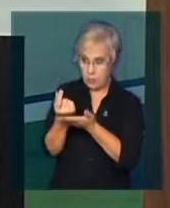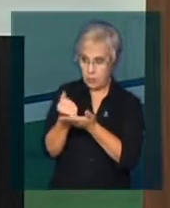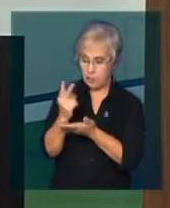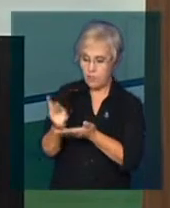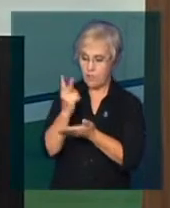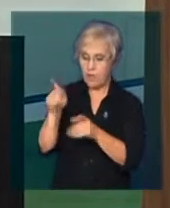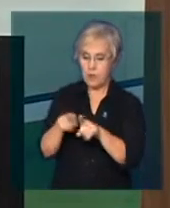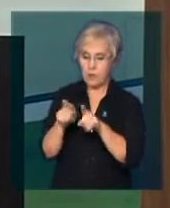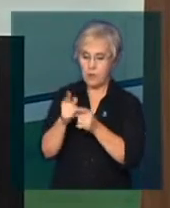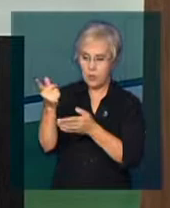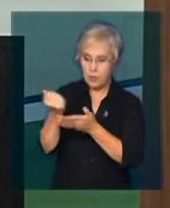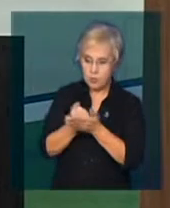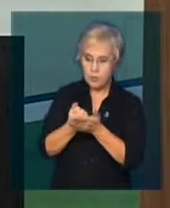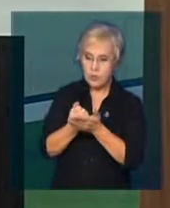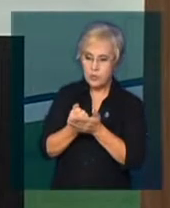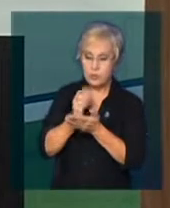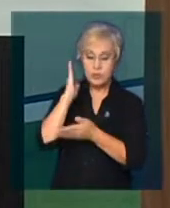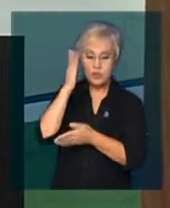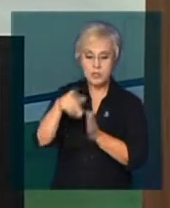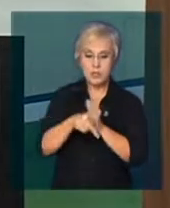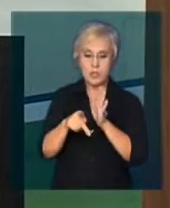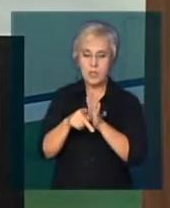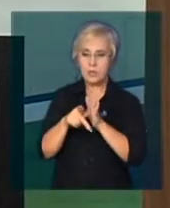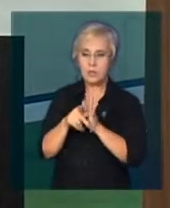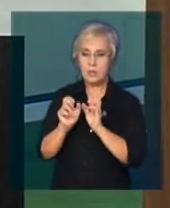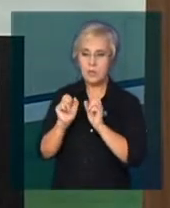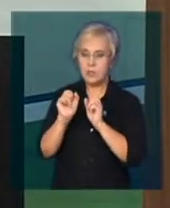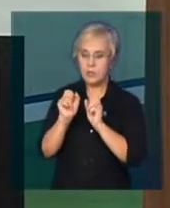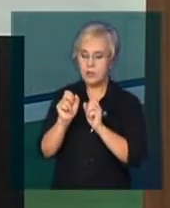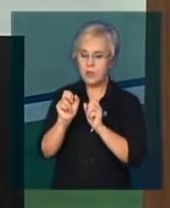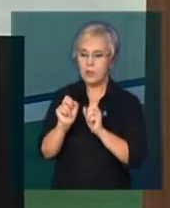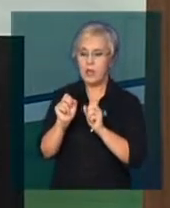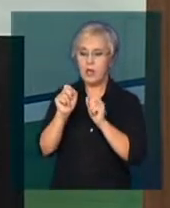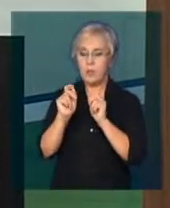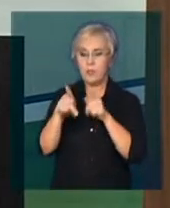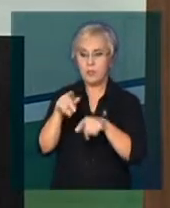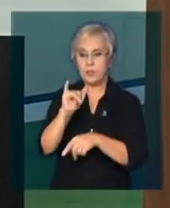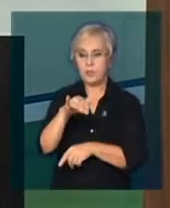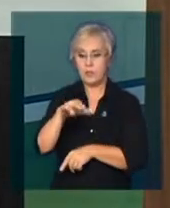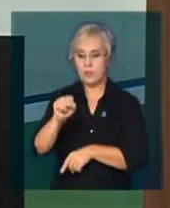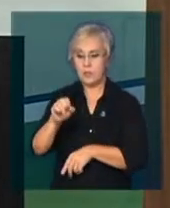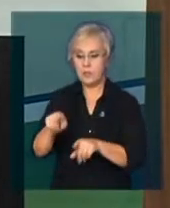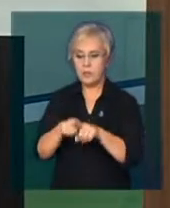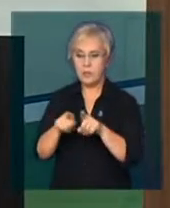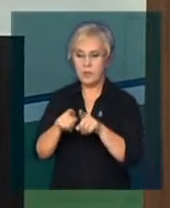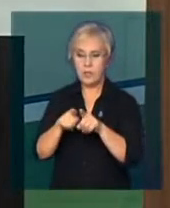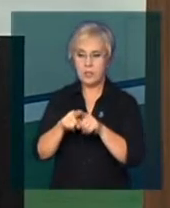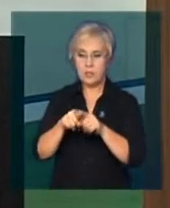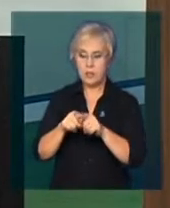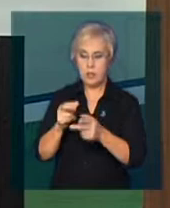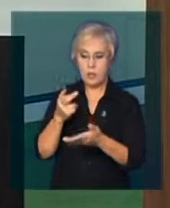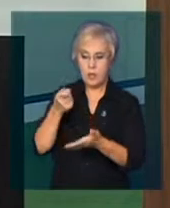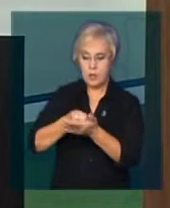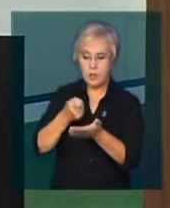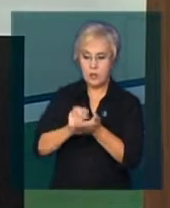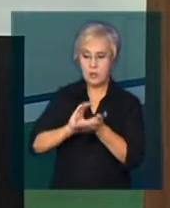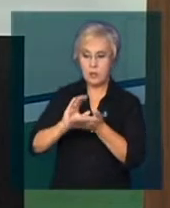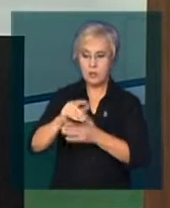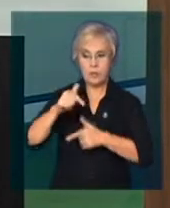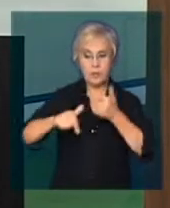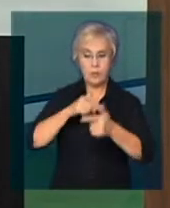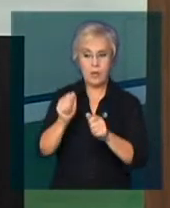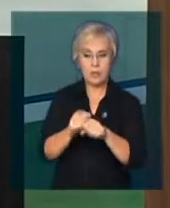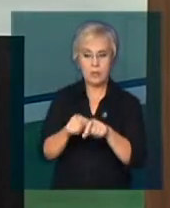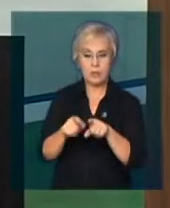recolher diretamente as contribuições previdenciárias, obrigações trabalhistas. um projeto que prevê não